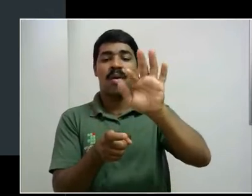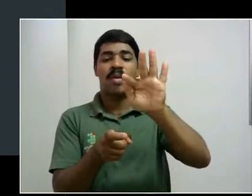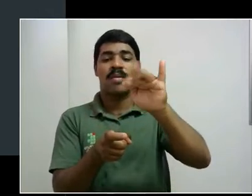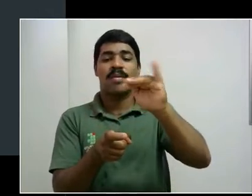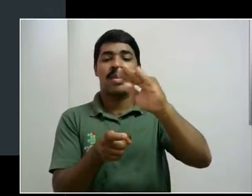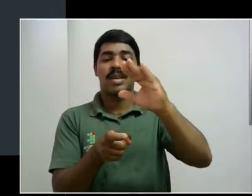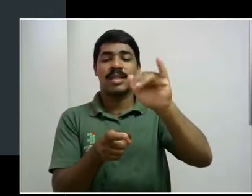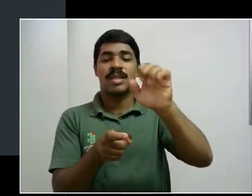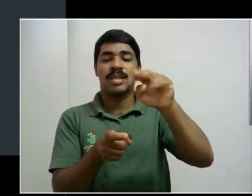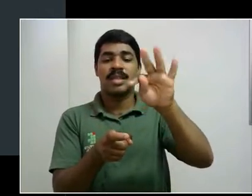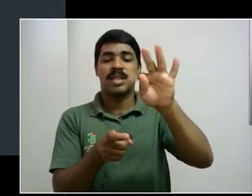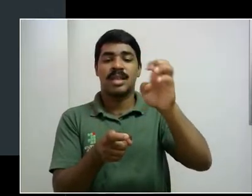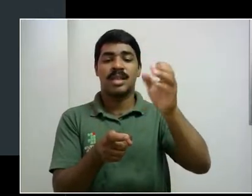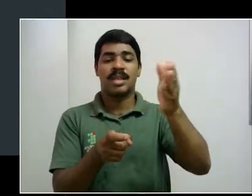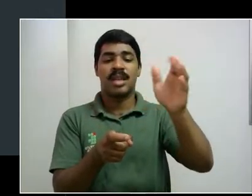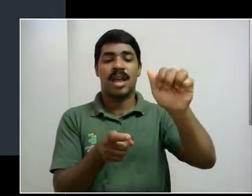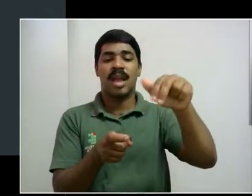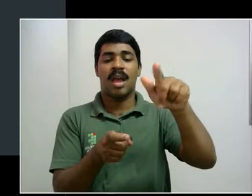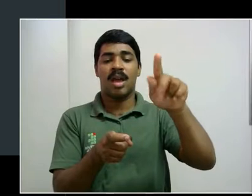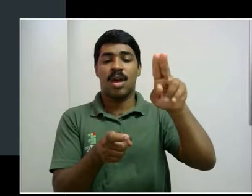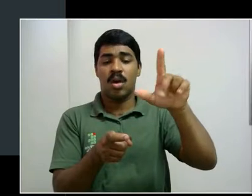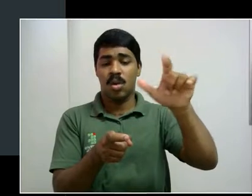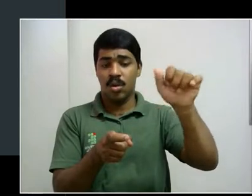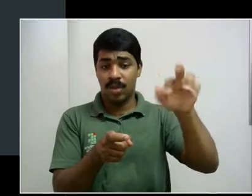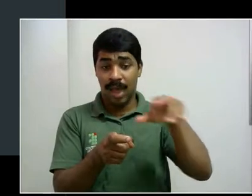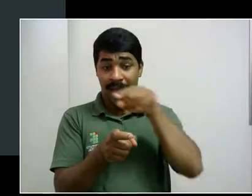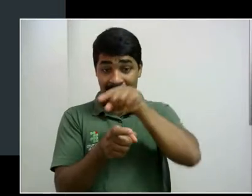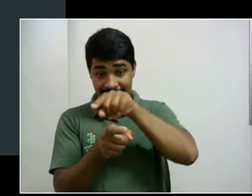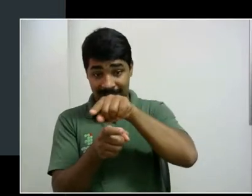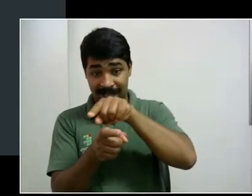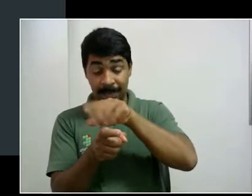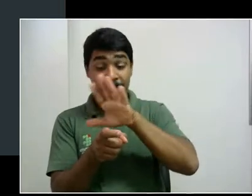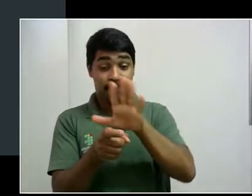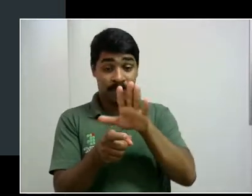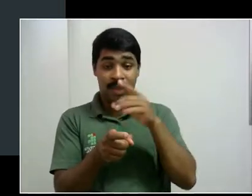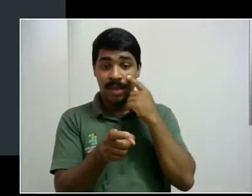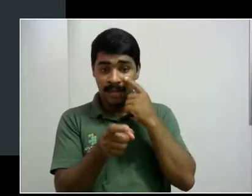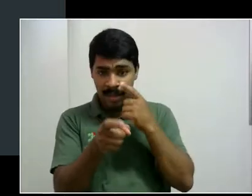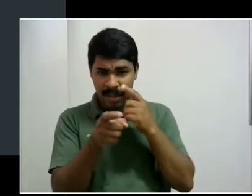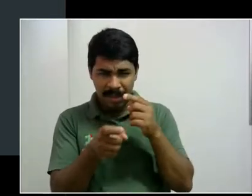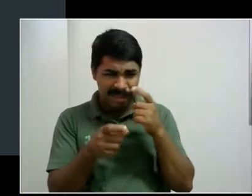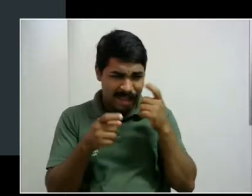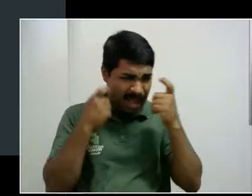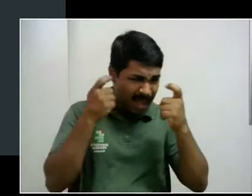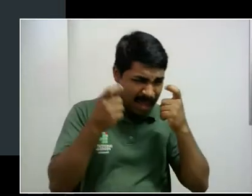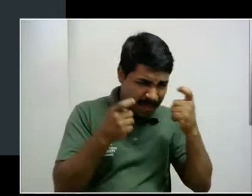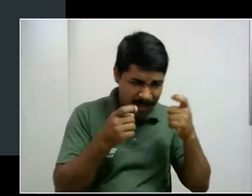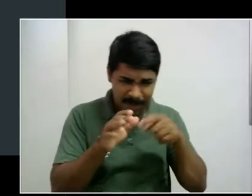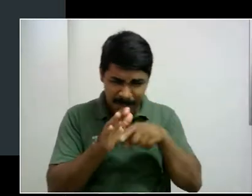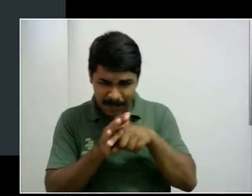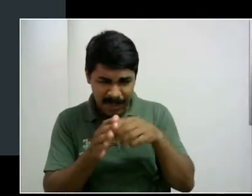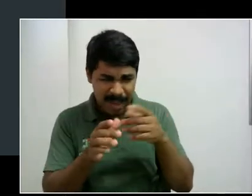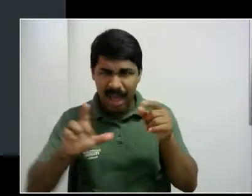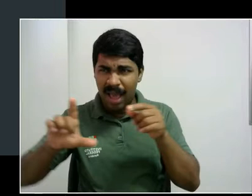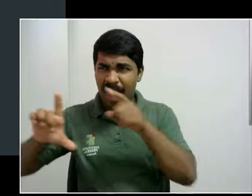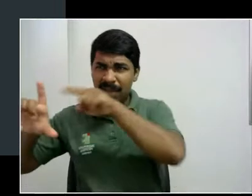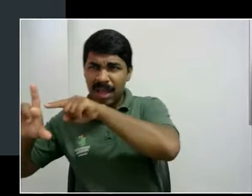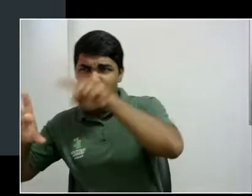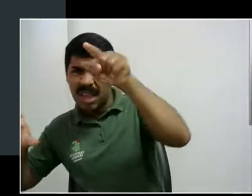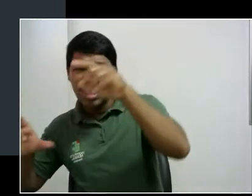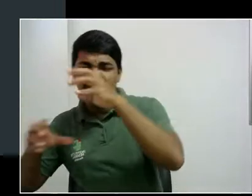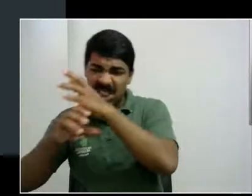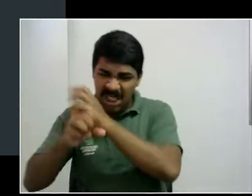que determina se essa função se ela é crescente ou decrescente. Ou seja, você não precisa ter muito trabalho de desenhar o gráfico,